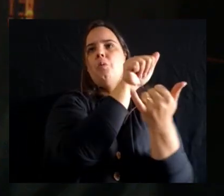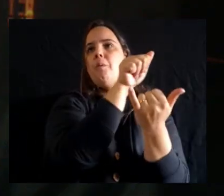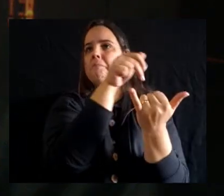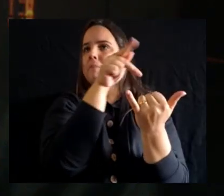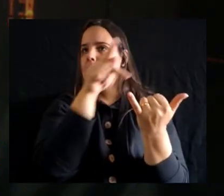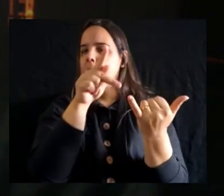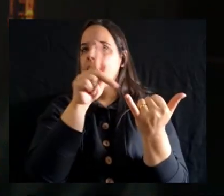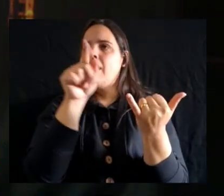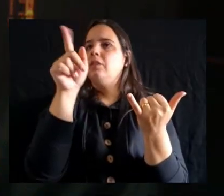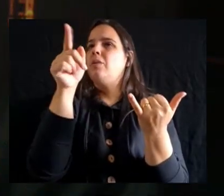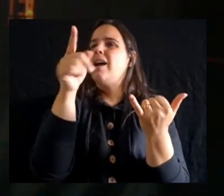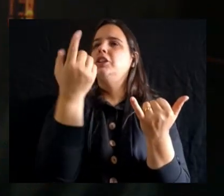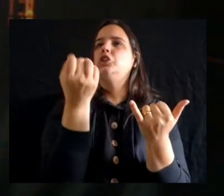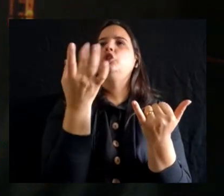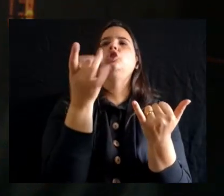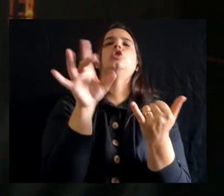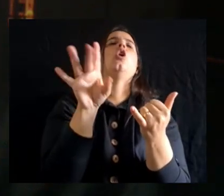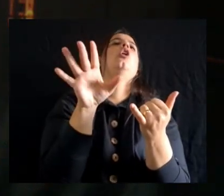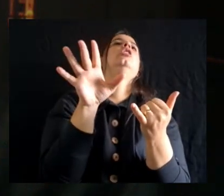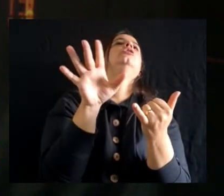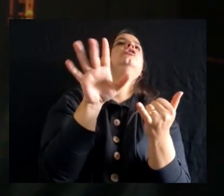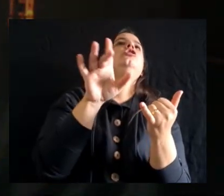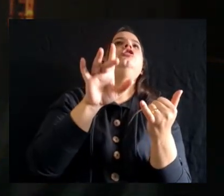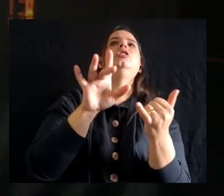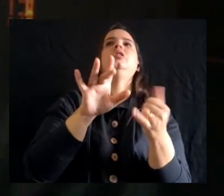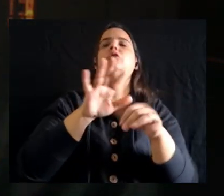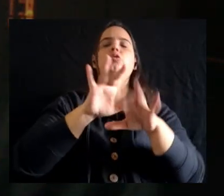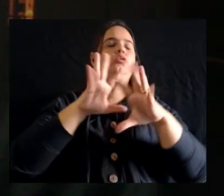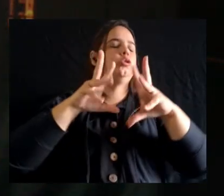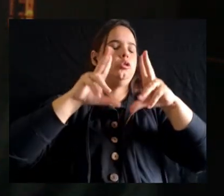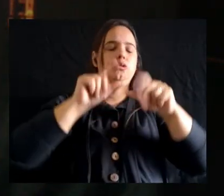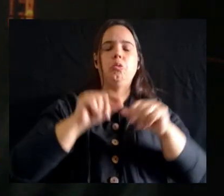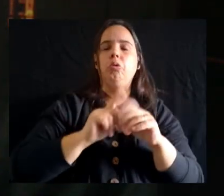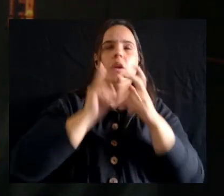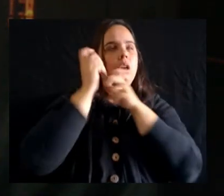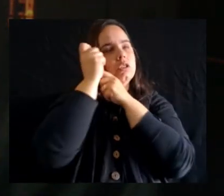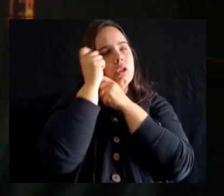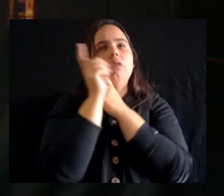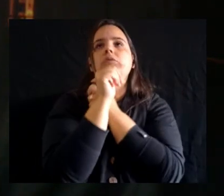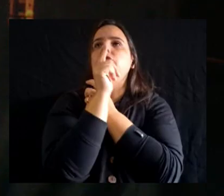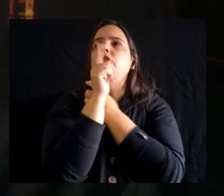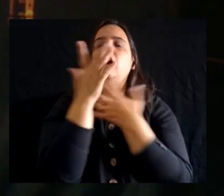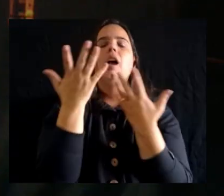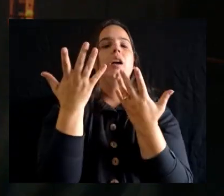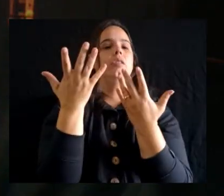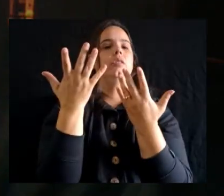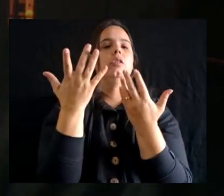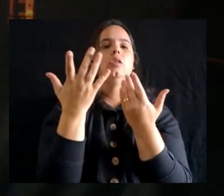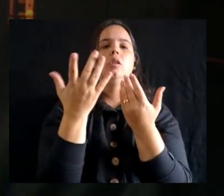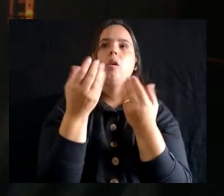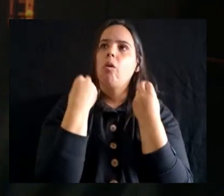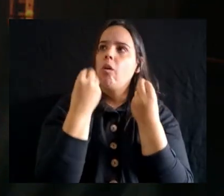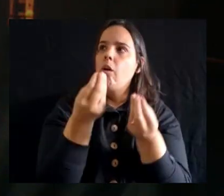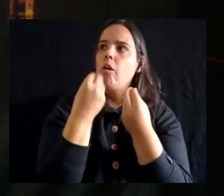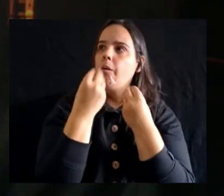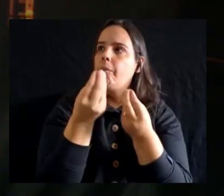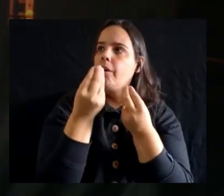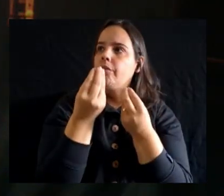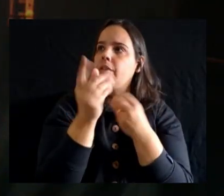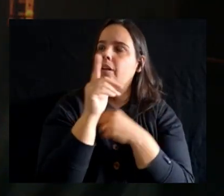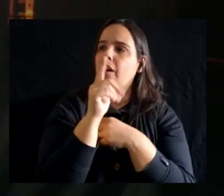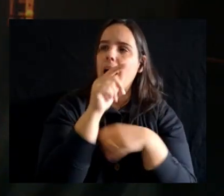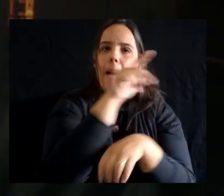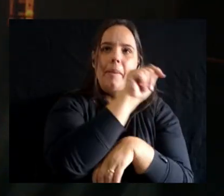de passos, de contagem de sono, de água. Ô, gente, mas onde é que já se viu isso? Aplicativo para tomar água. A gente